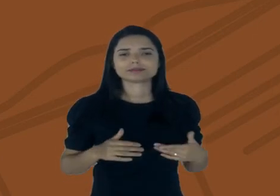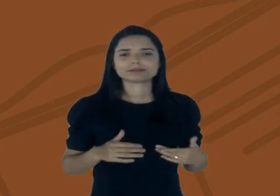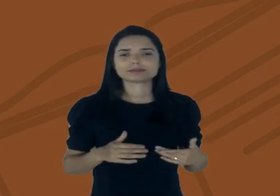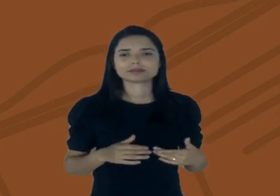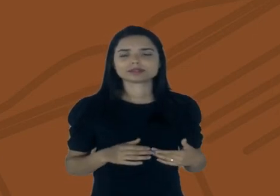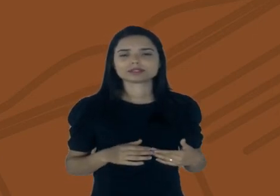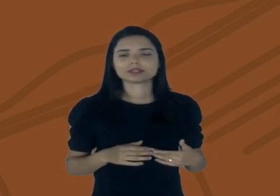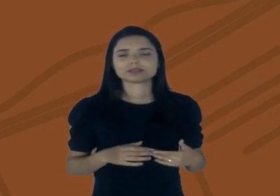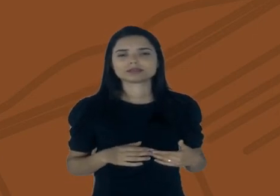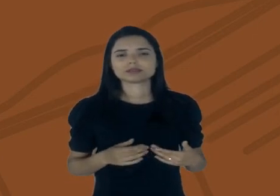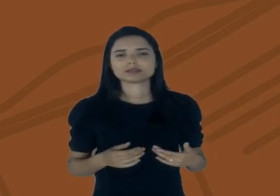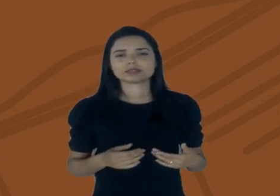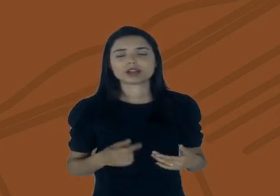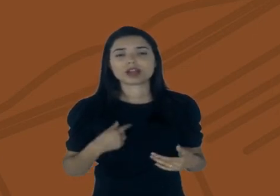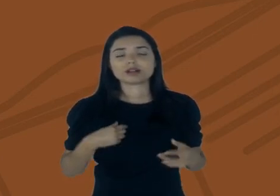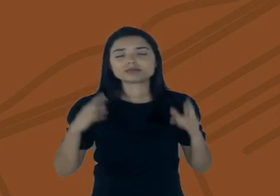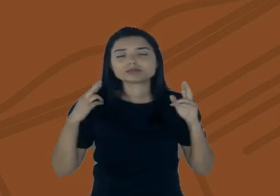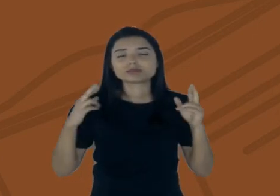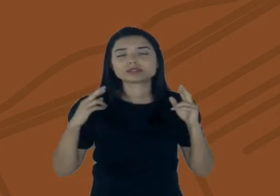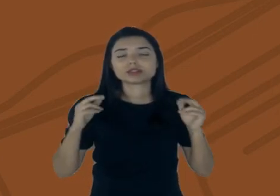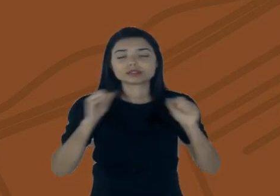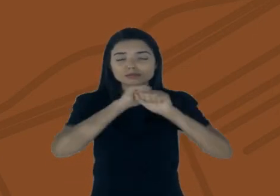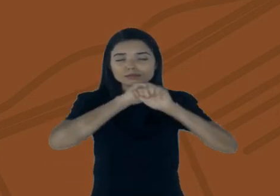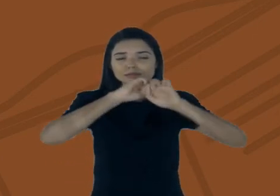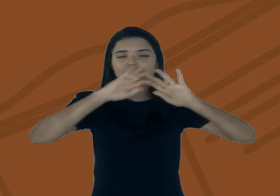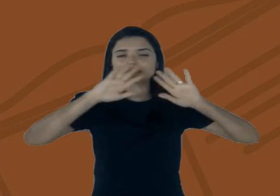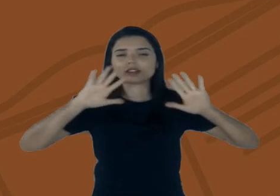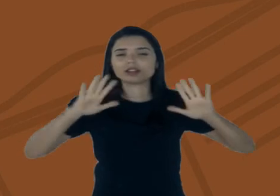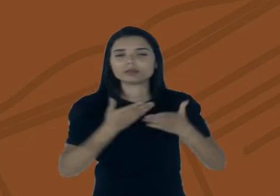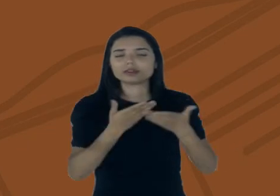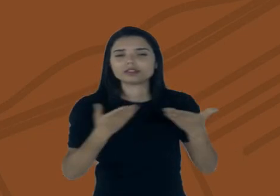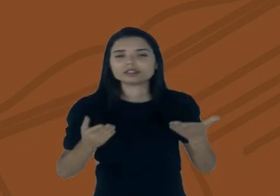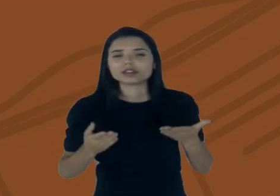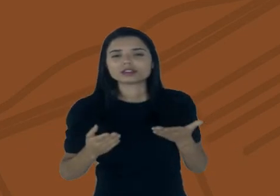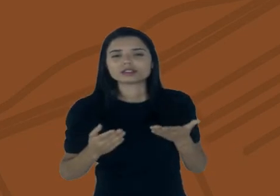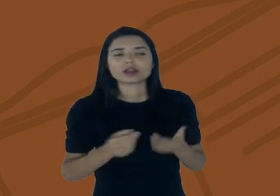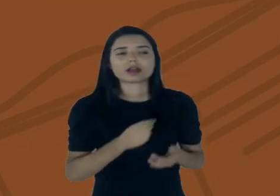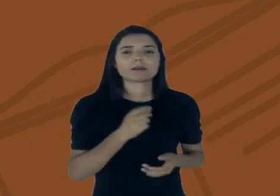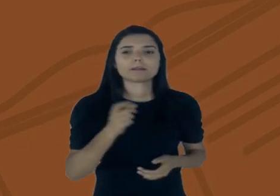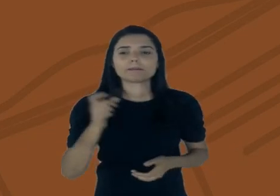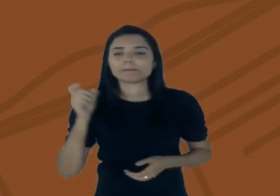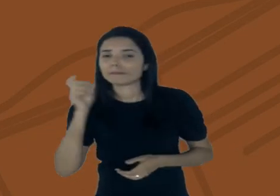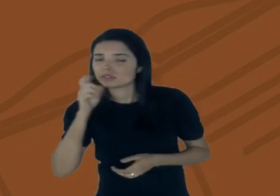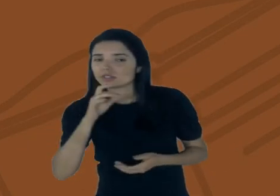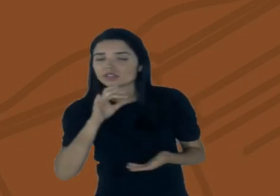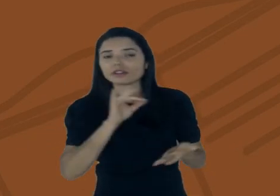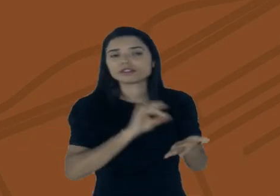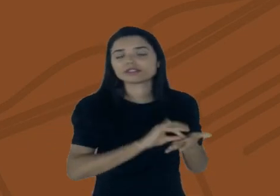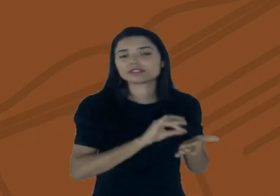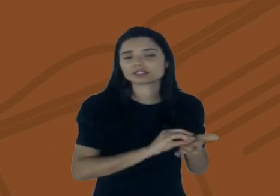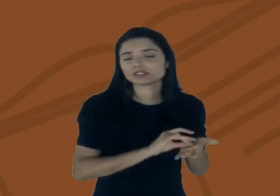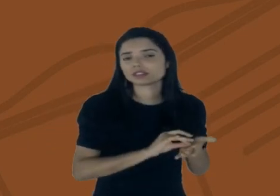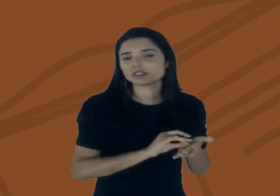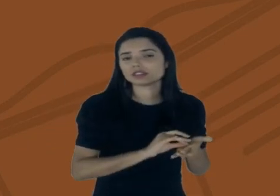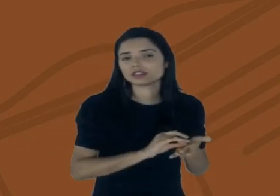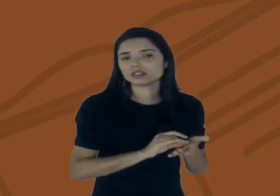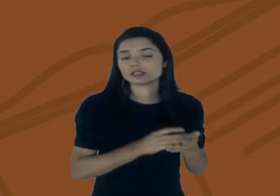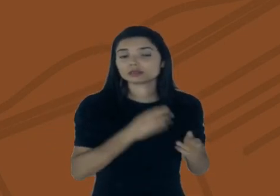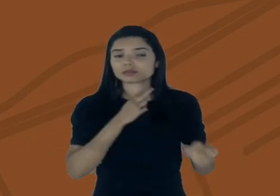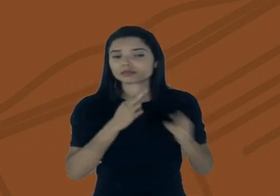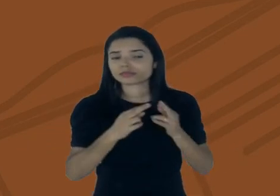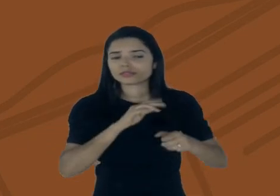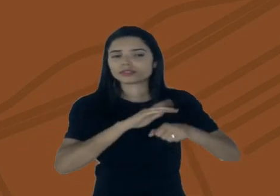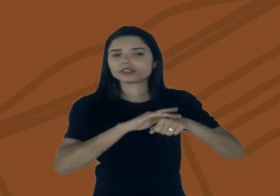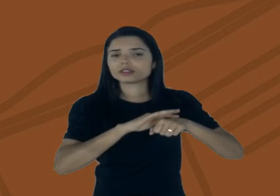dentro dessa perspectiva, eu espero assim que tenha ficado uma clareza sobre alguns mitos que as pessoas lançam em relação a essa doença, tá